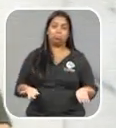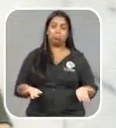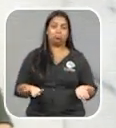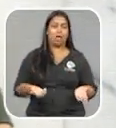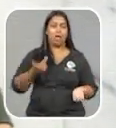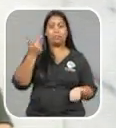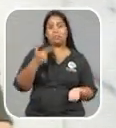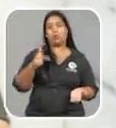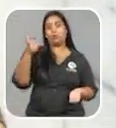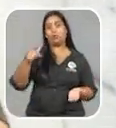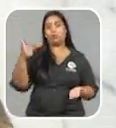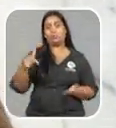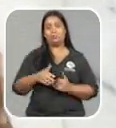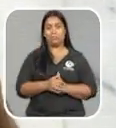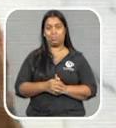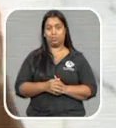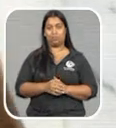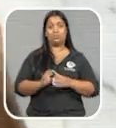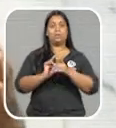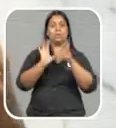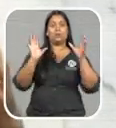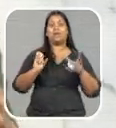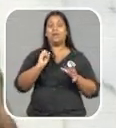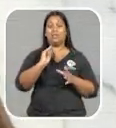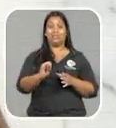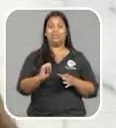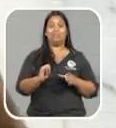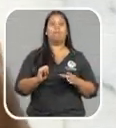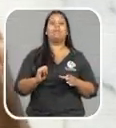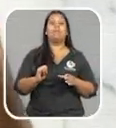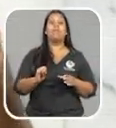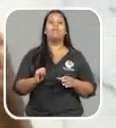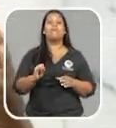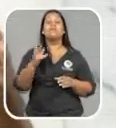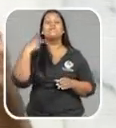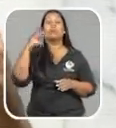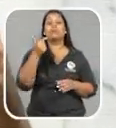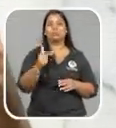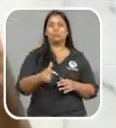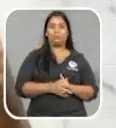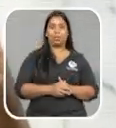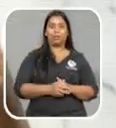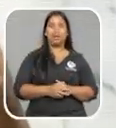parlamento. Democracia é parlamento. Esse é o principal poder.